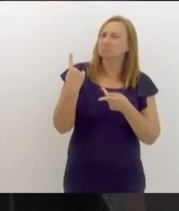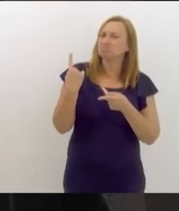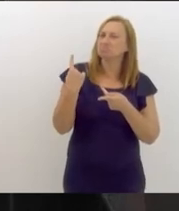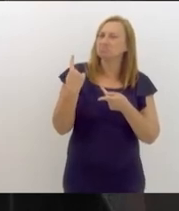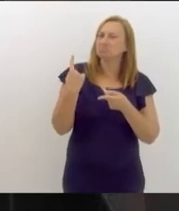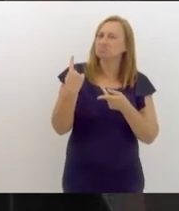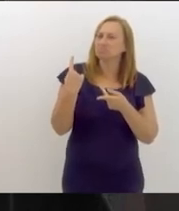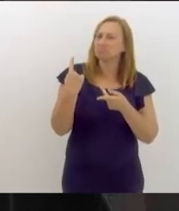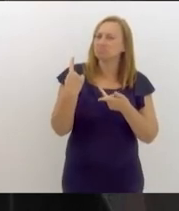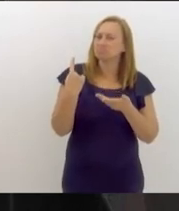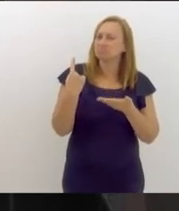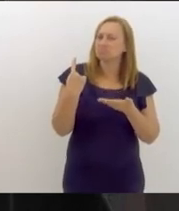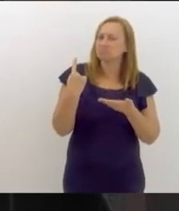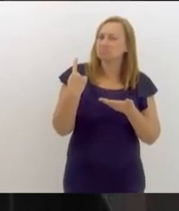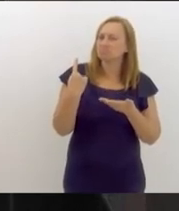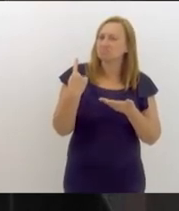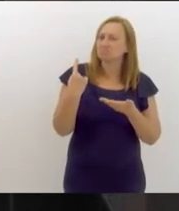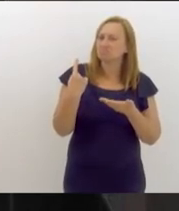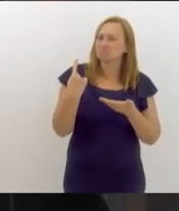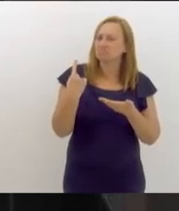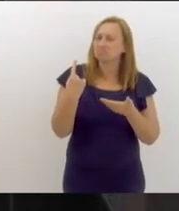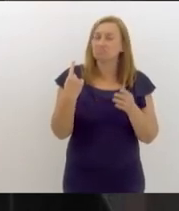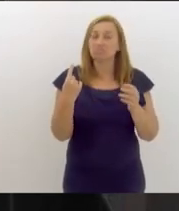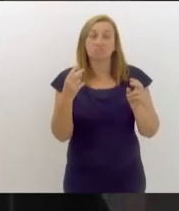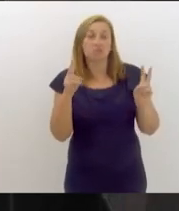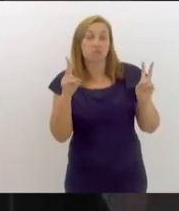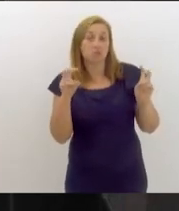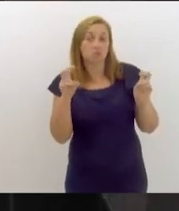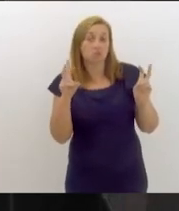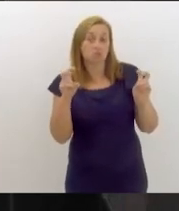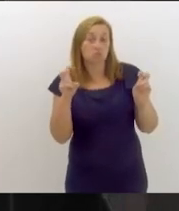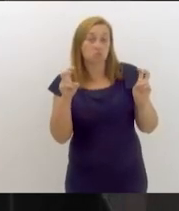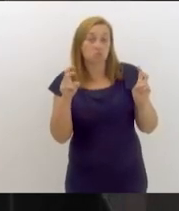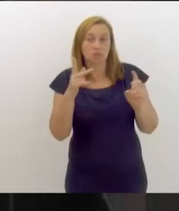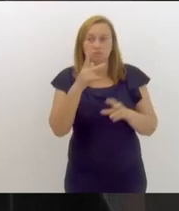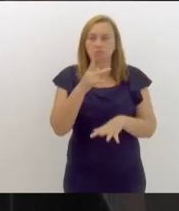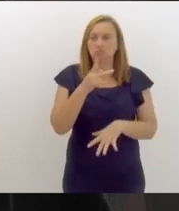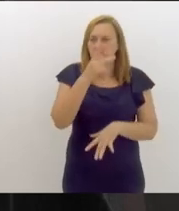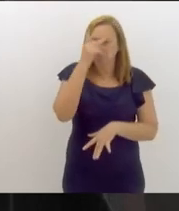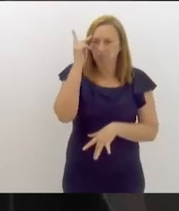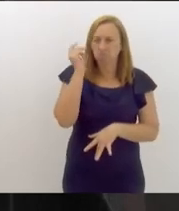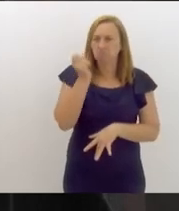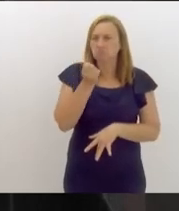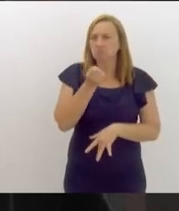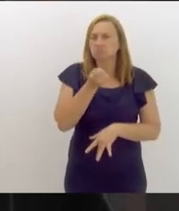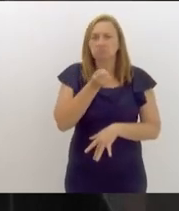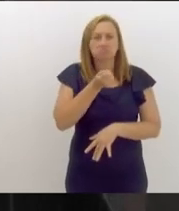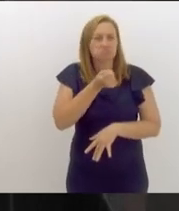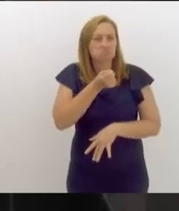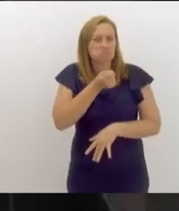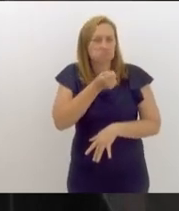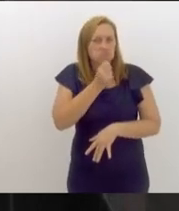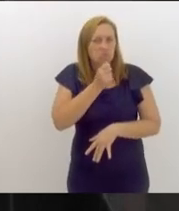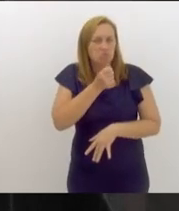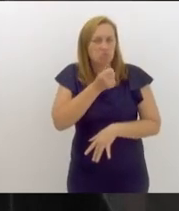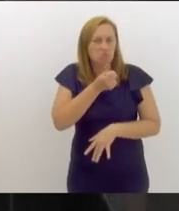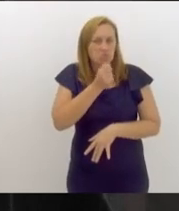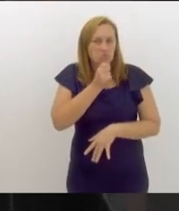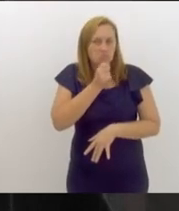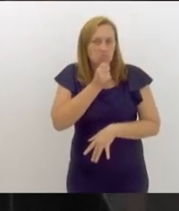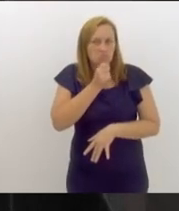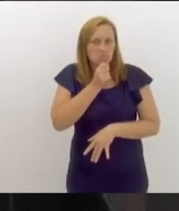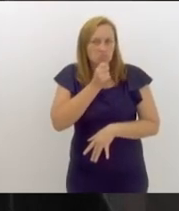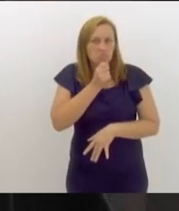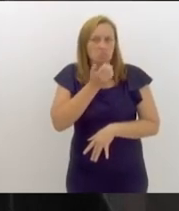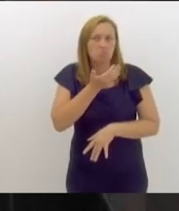a nossa estranheza o fato de nenhum Deputado de nenhum colega dessa casa